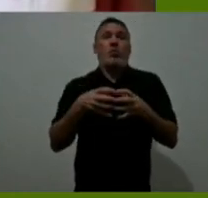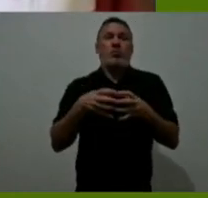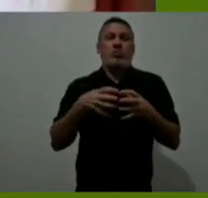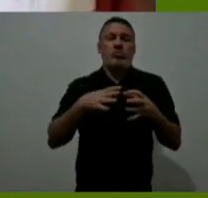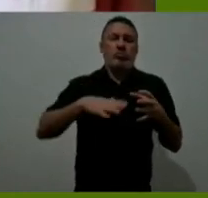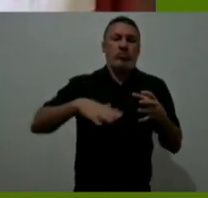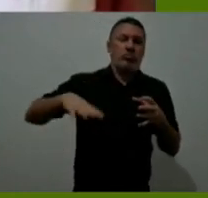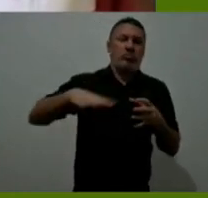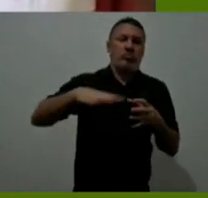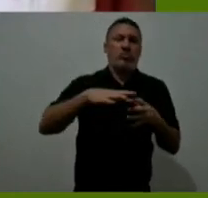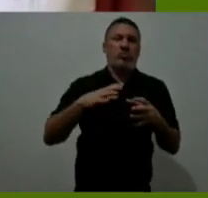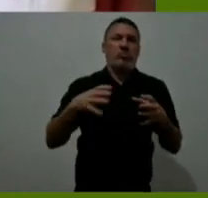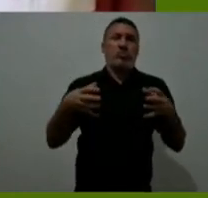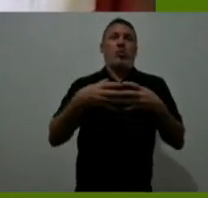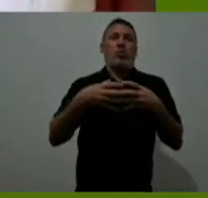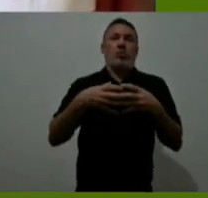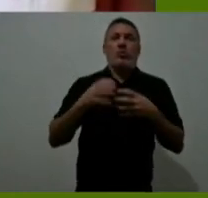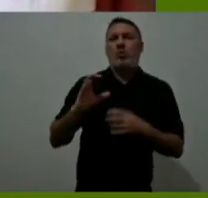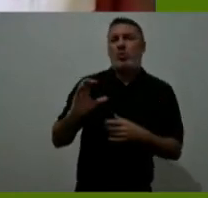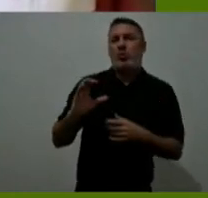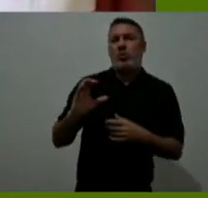A grande máxima que eu acho